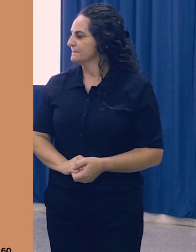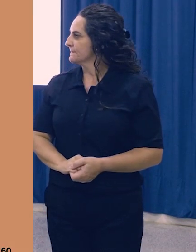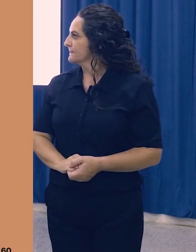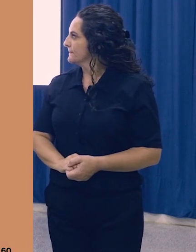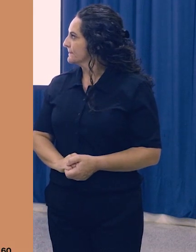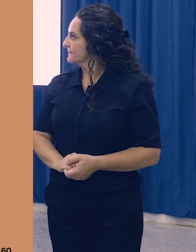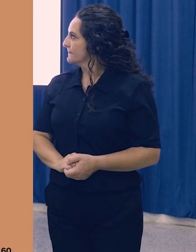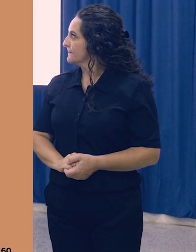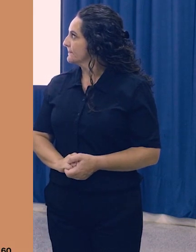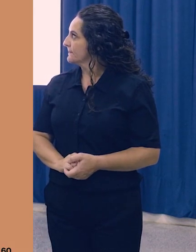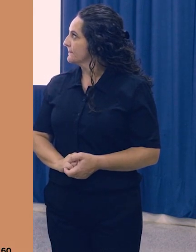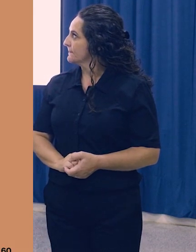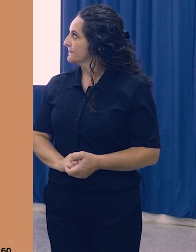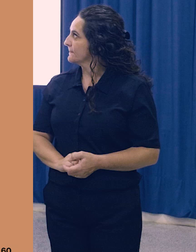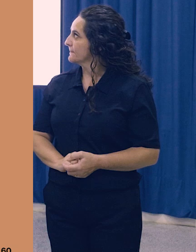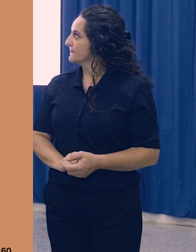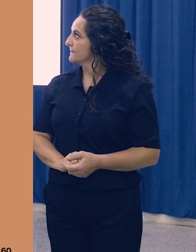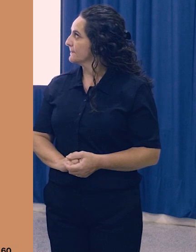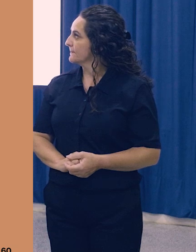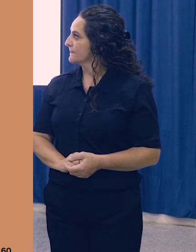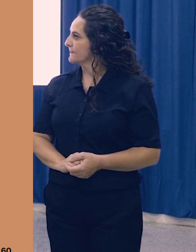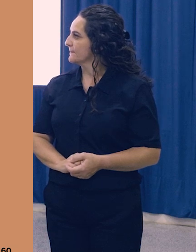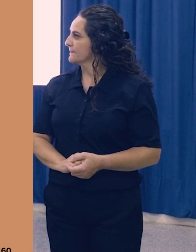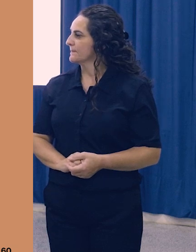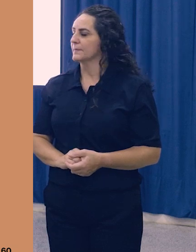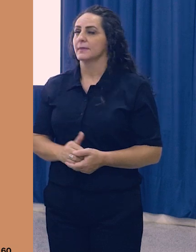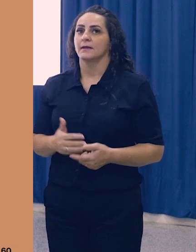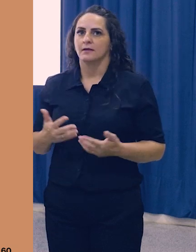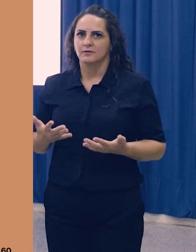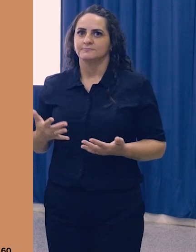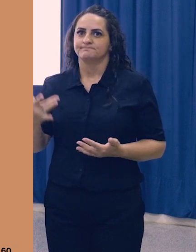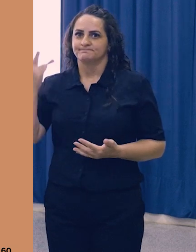Acho que essa parte mais difícil da